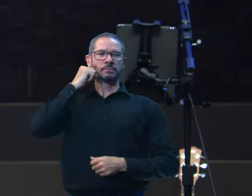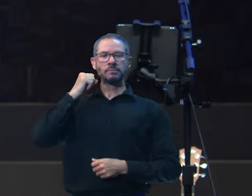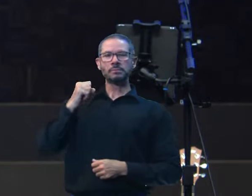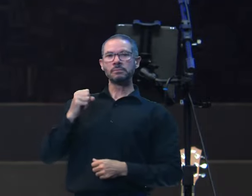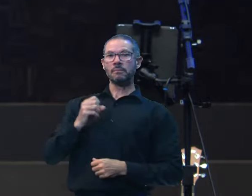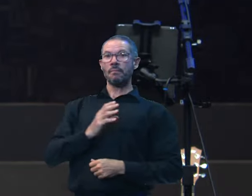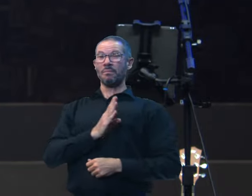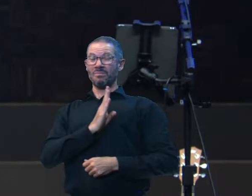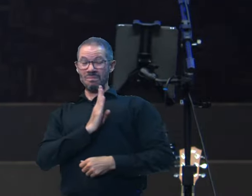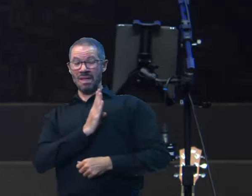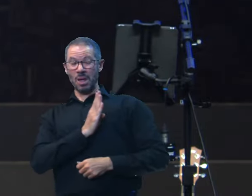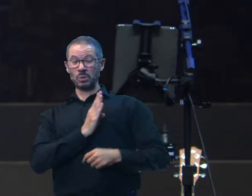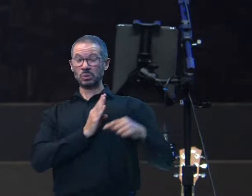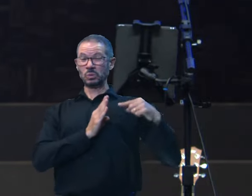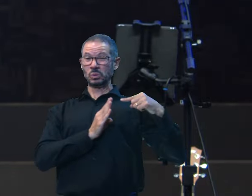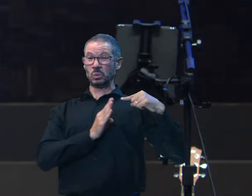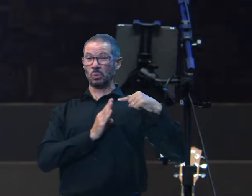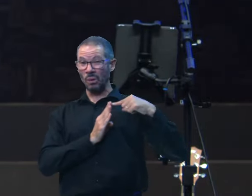ele está sempre